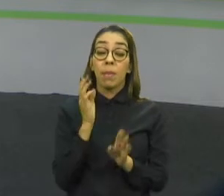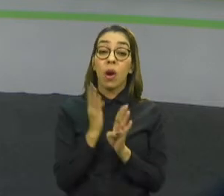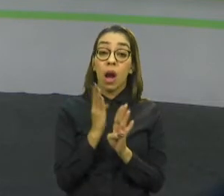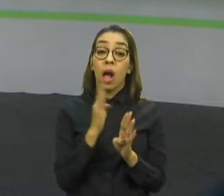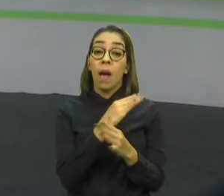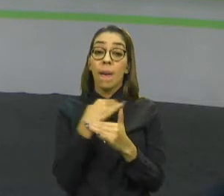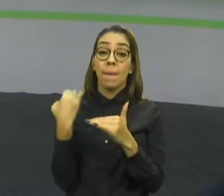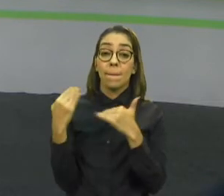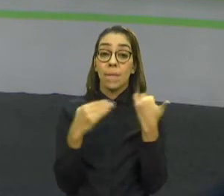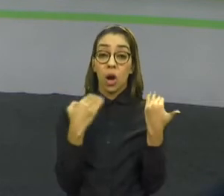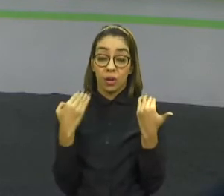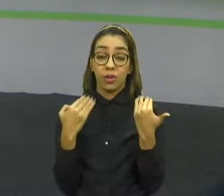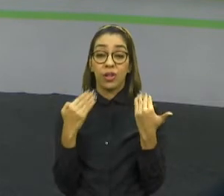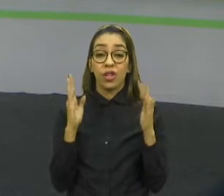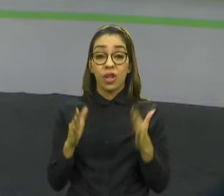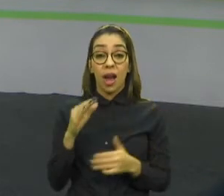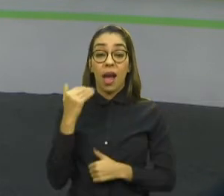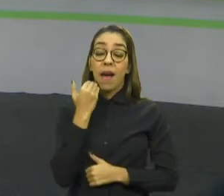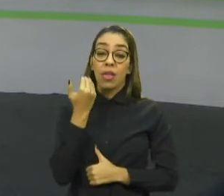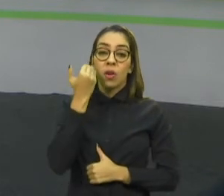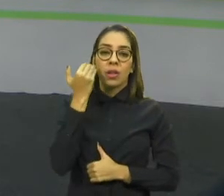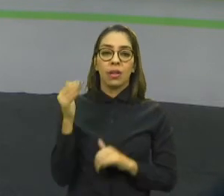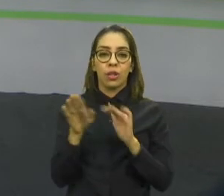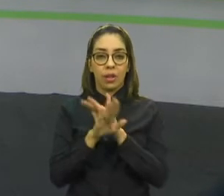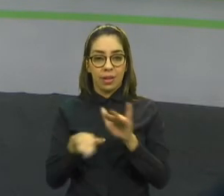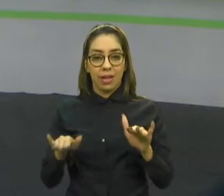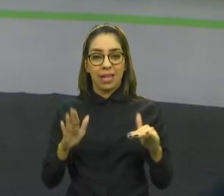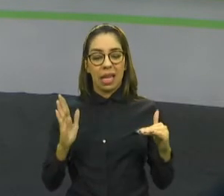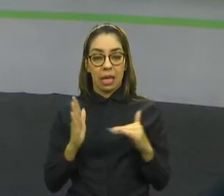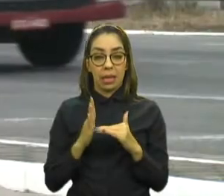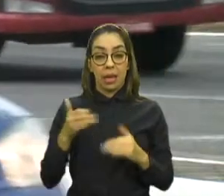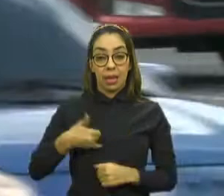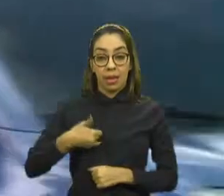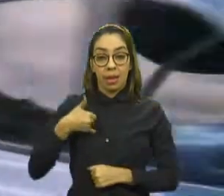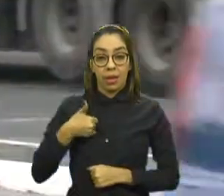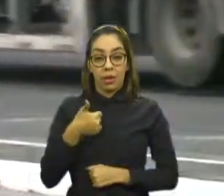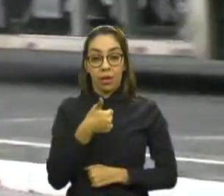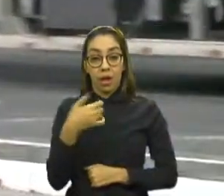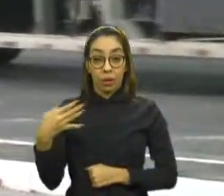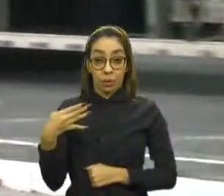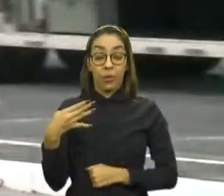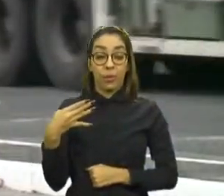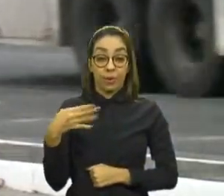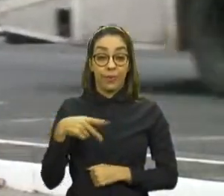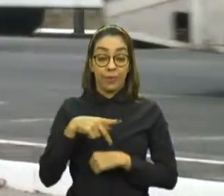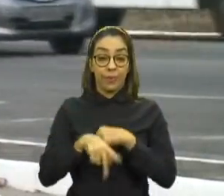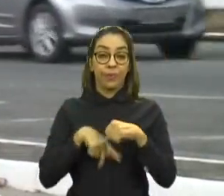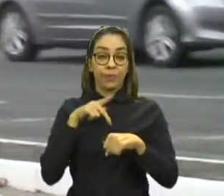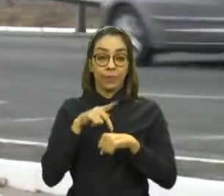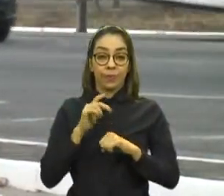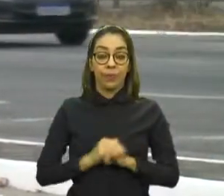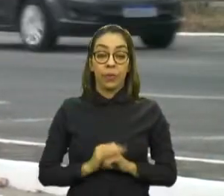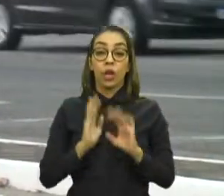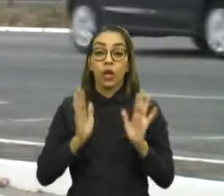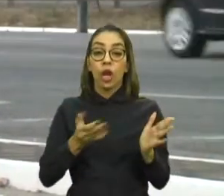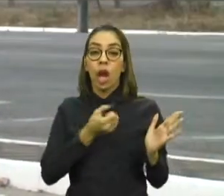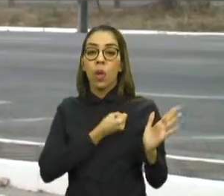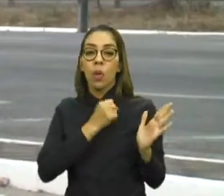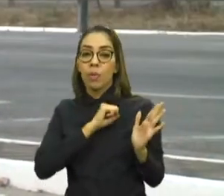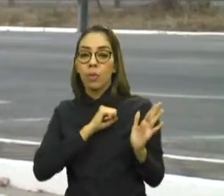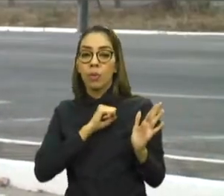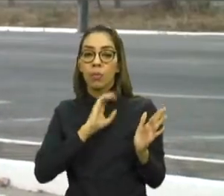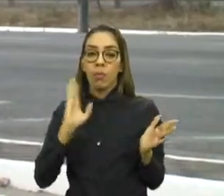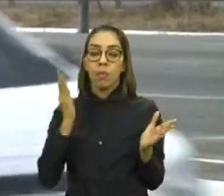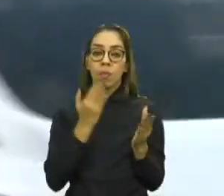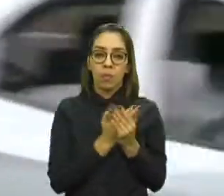de mortes de crianças e adolescentes até 14 anos no país. O número de multas por transporte inadequado de crianças